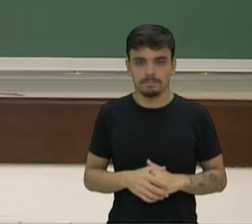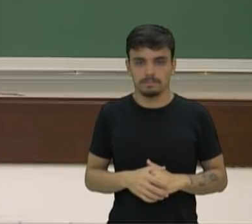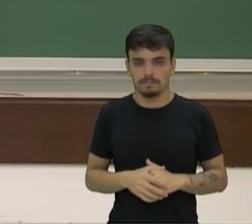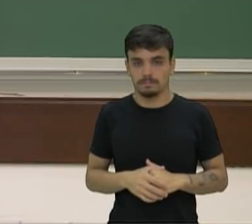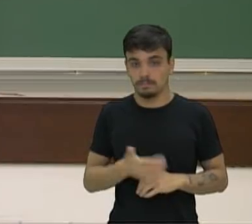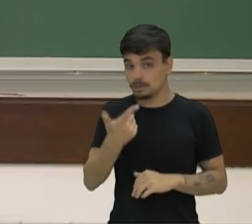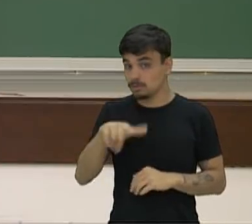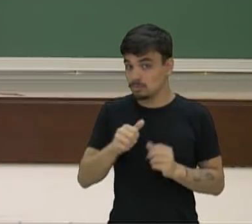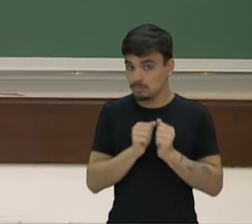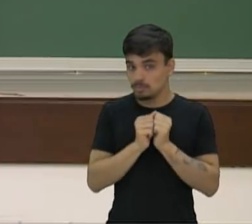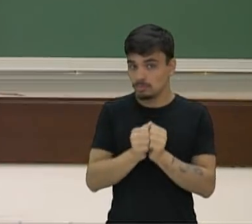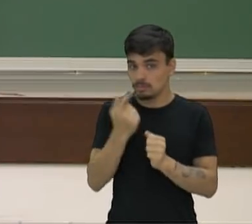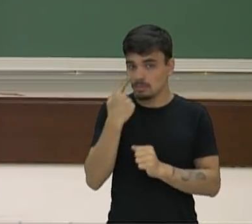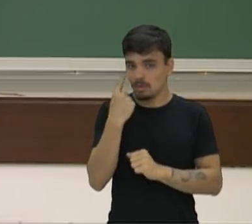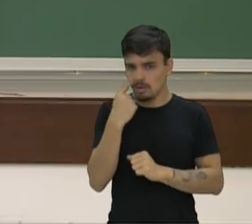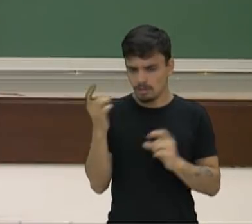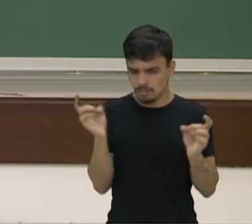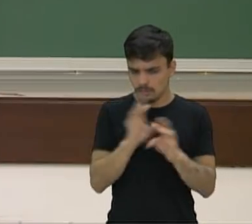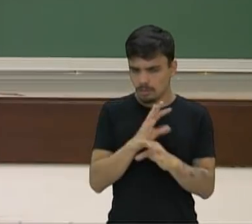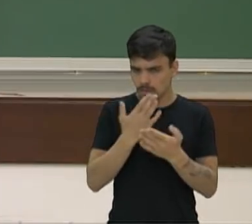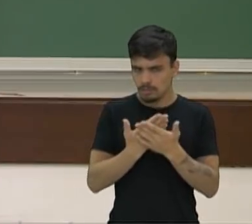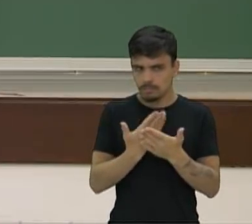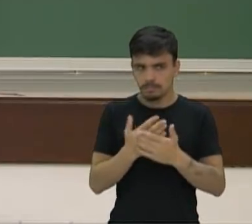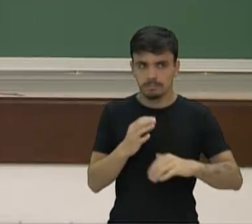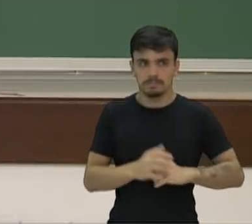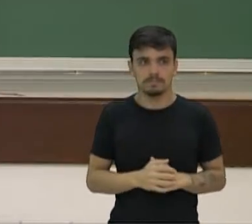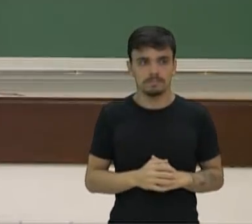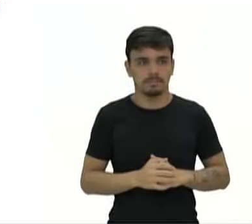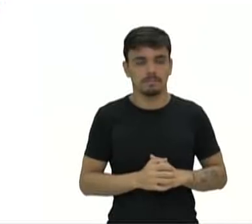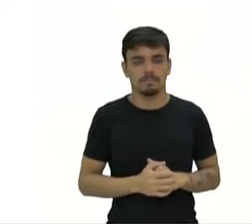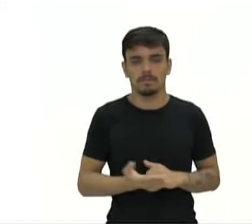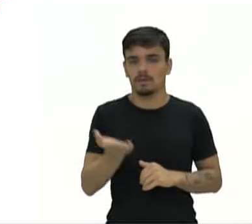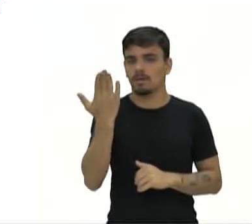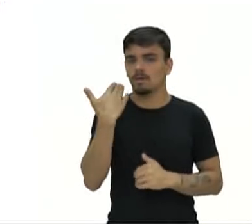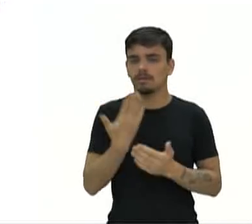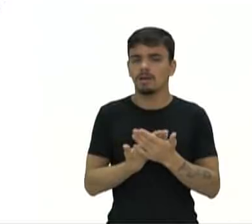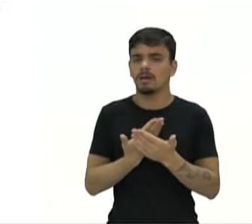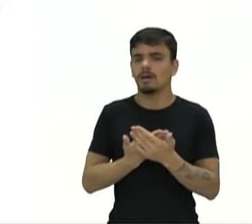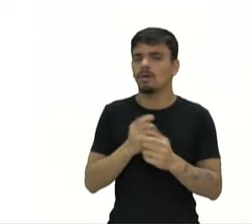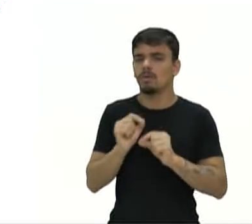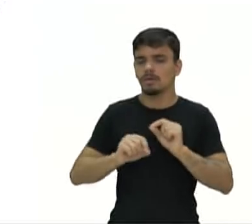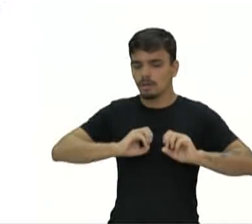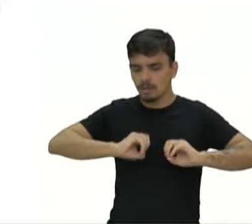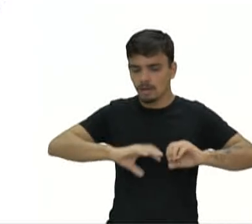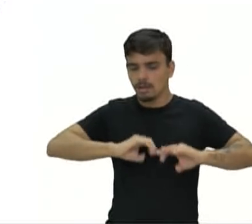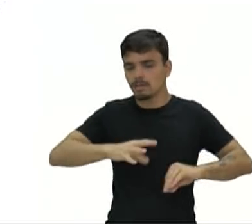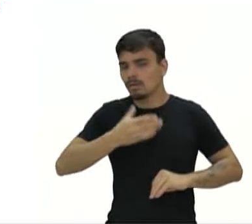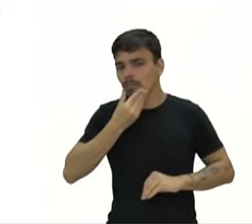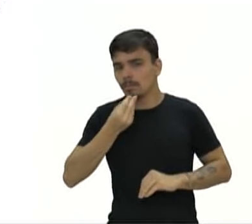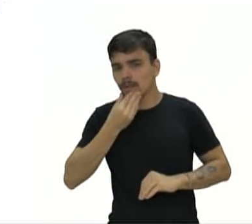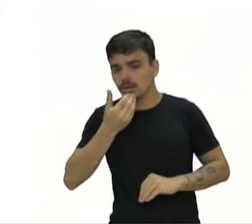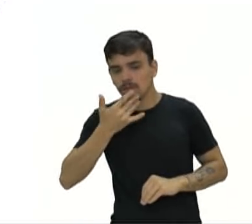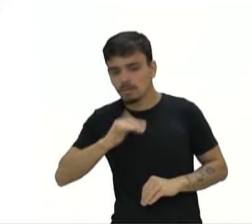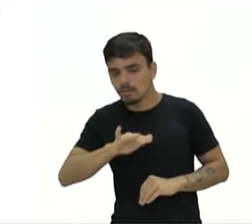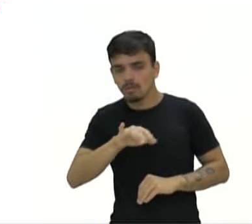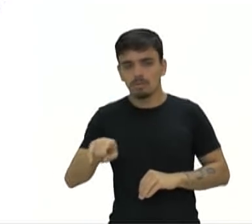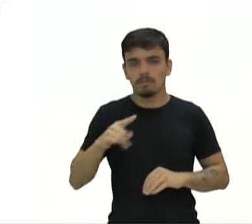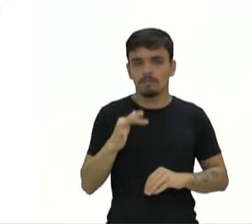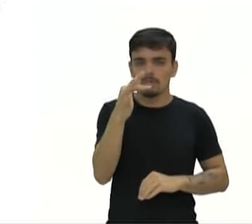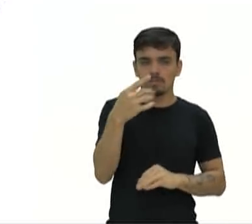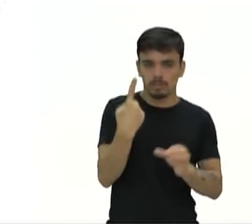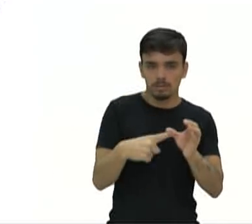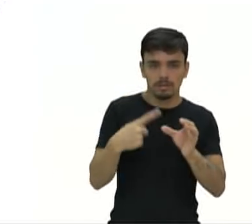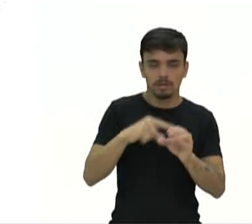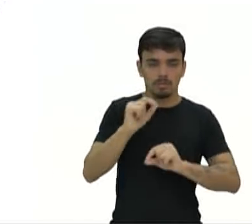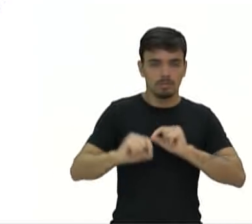pela última vez. Vamos terminar nossa aula? Na época áurea de Atenas, o ensino é obrigatório para os rapazes, futuros cidadãos.